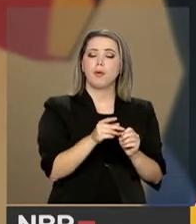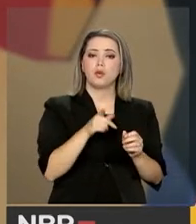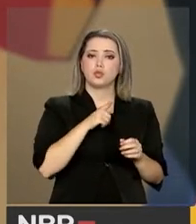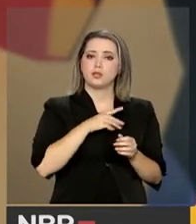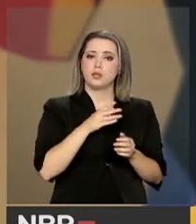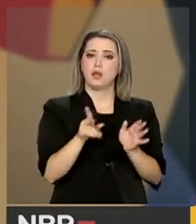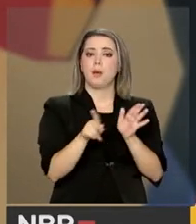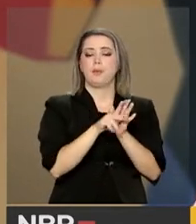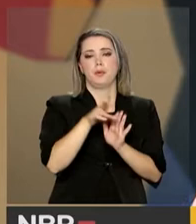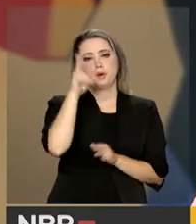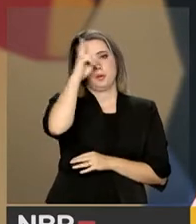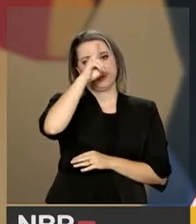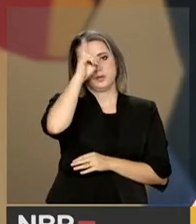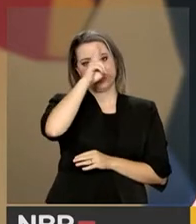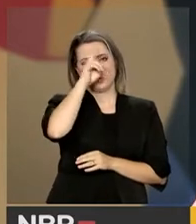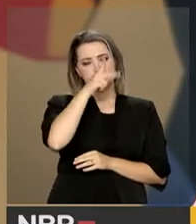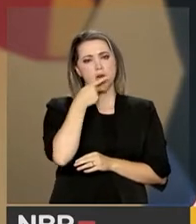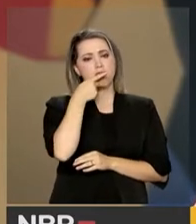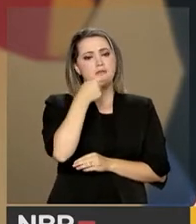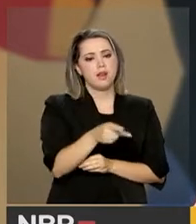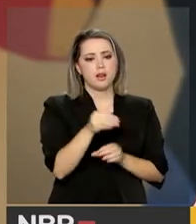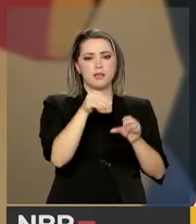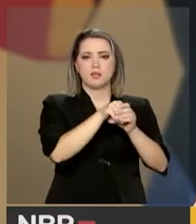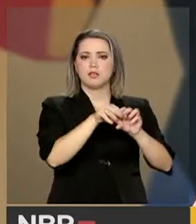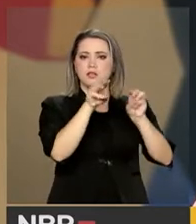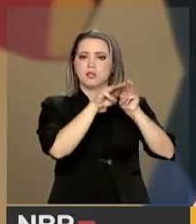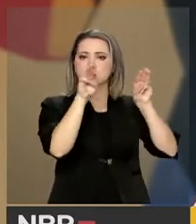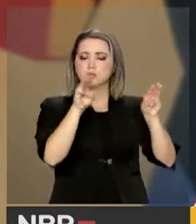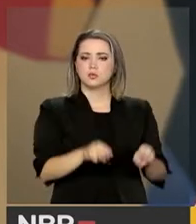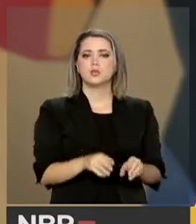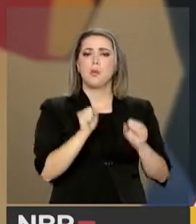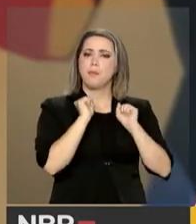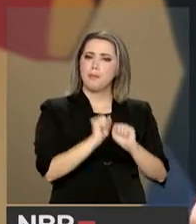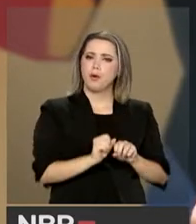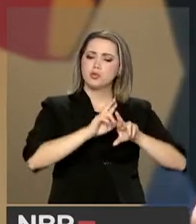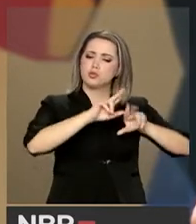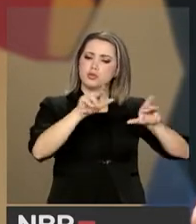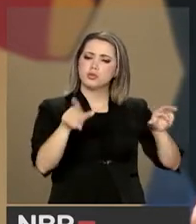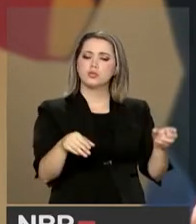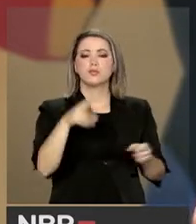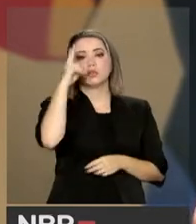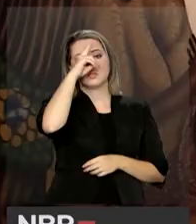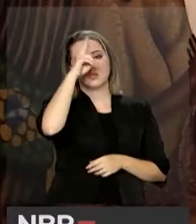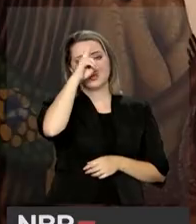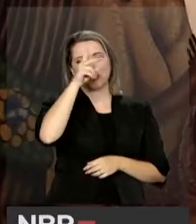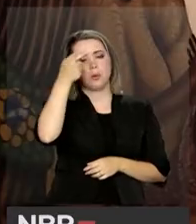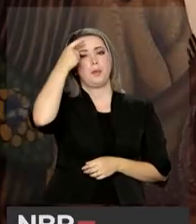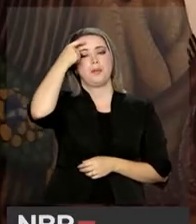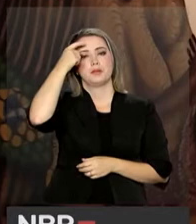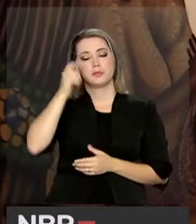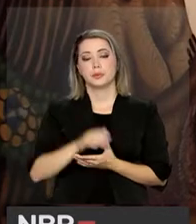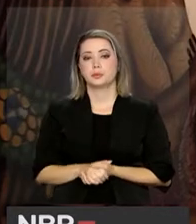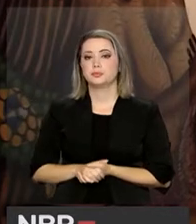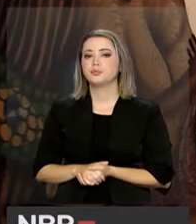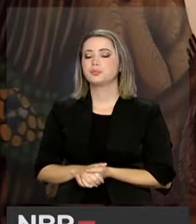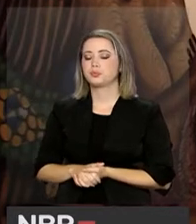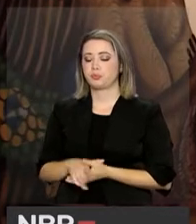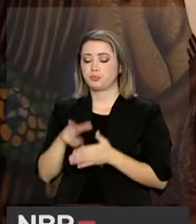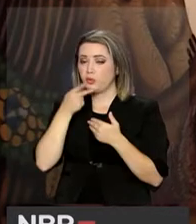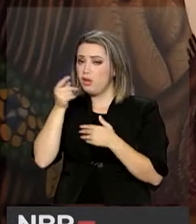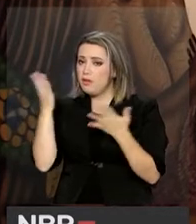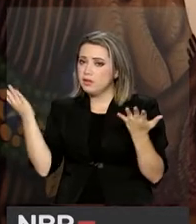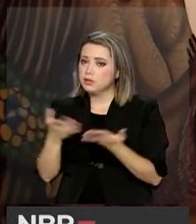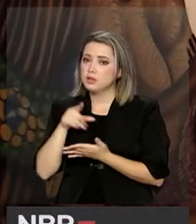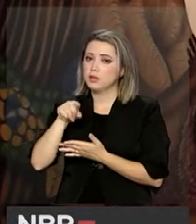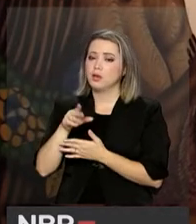por um museu. E os museus têm essa capacidade de narrar várias histórias e trazer essa reflexão. Agora, falando ainda um pouco